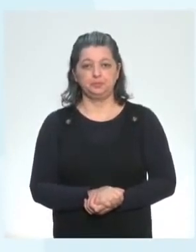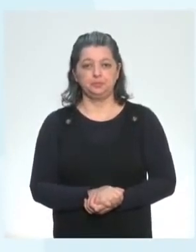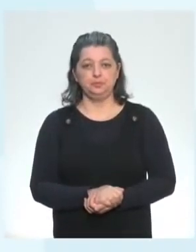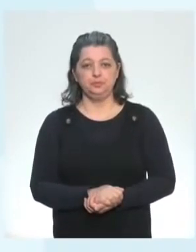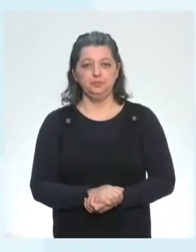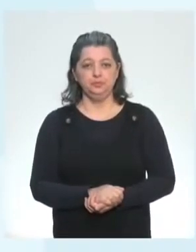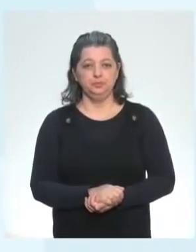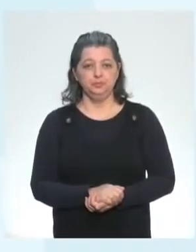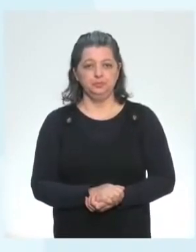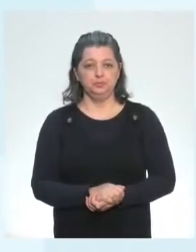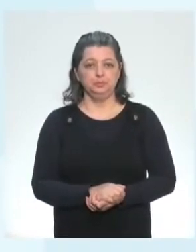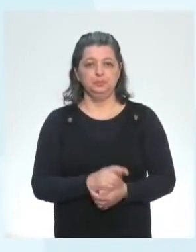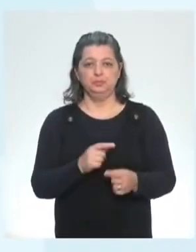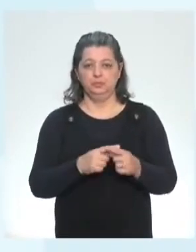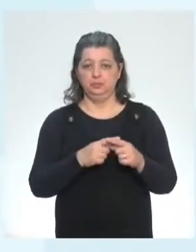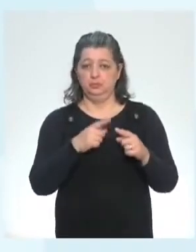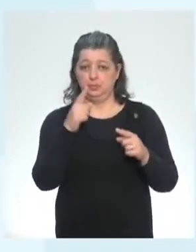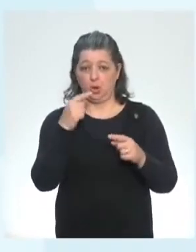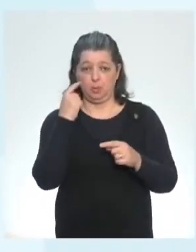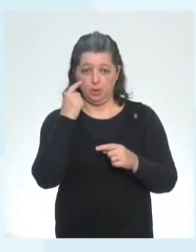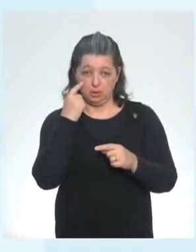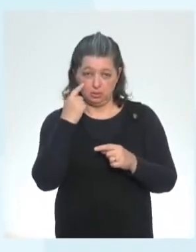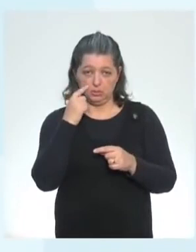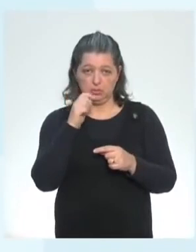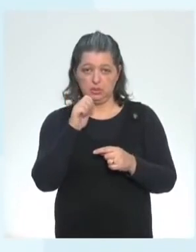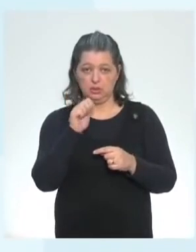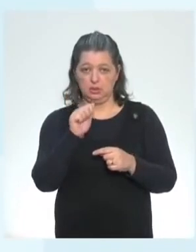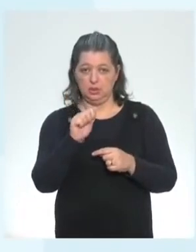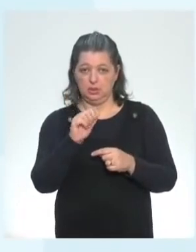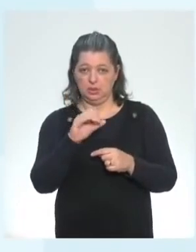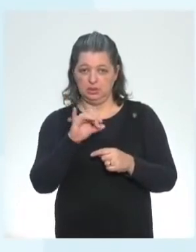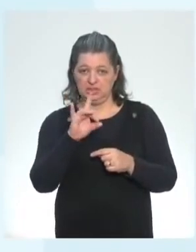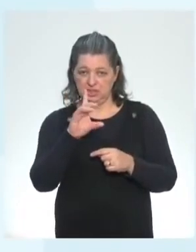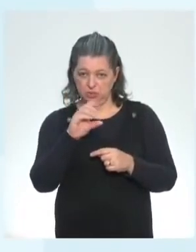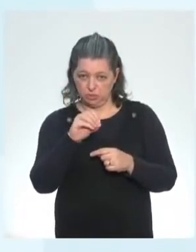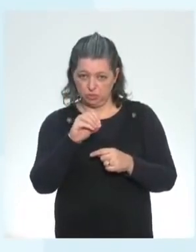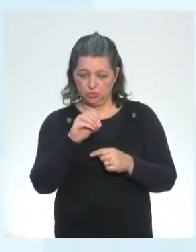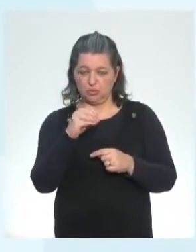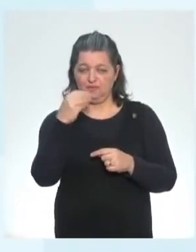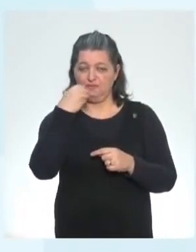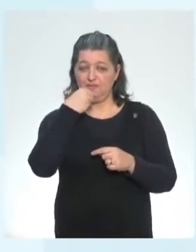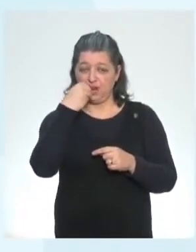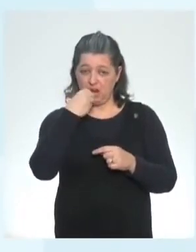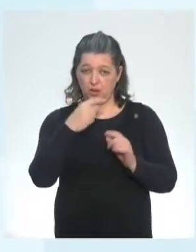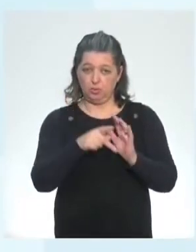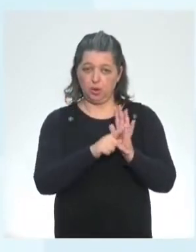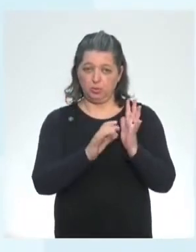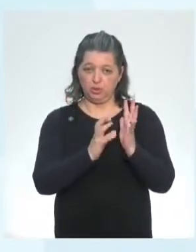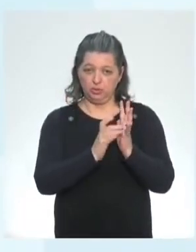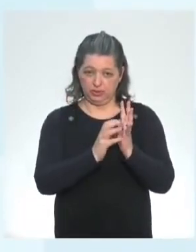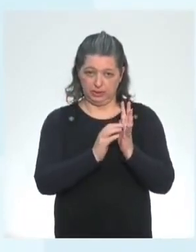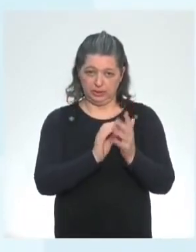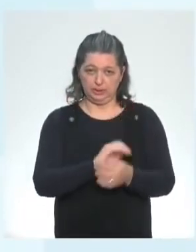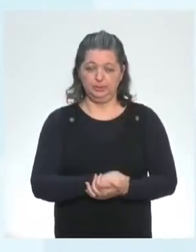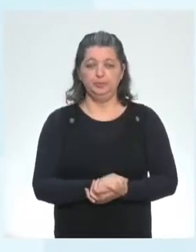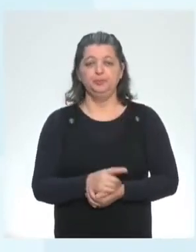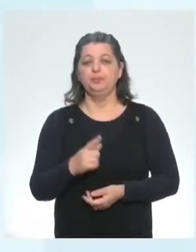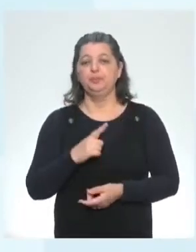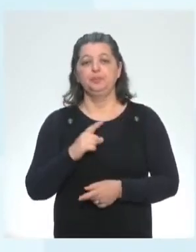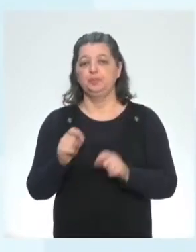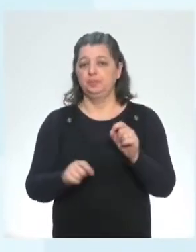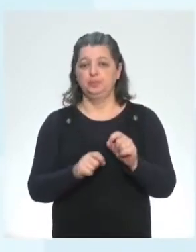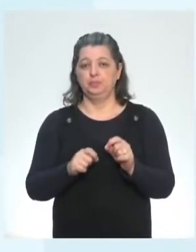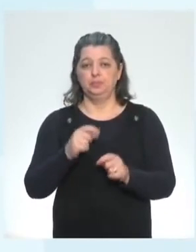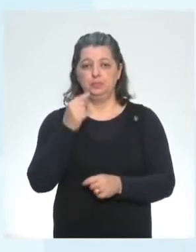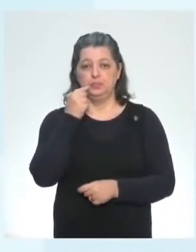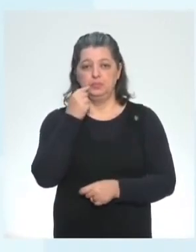Esse aqui é o ácido. E nesse caso, um ácido fraco, né? Sim, e aqui eu tenho o